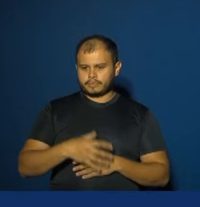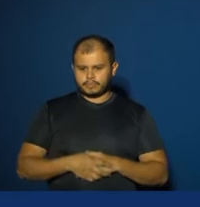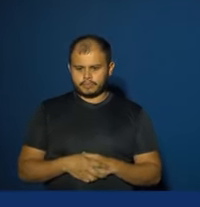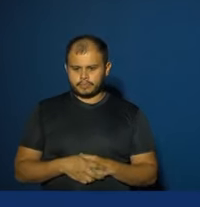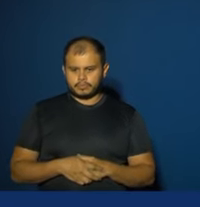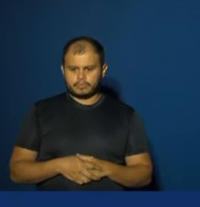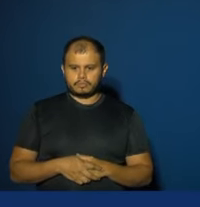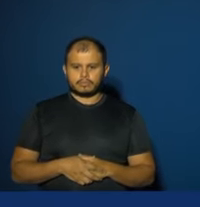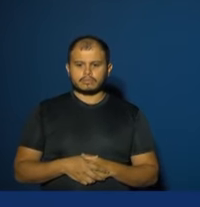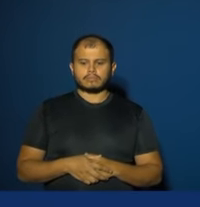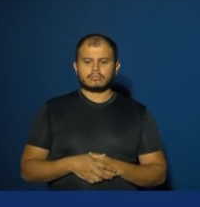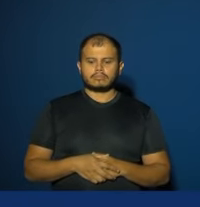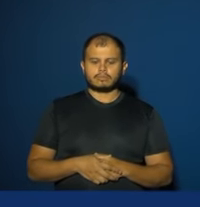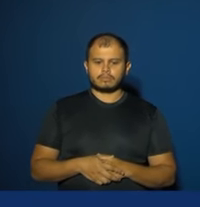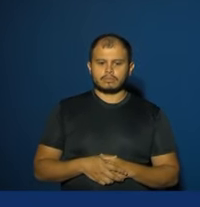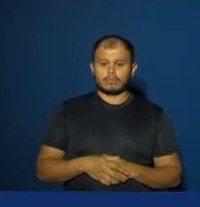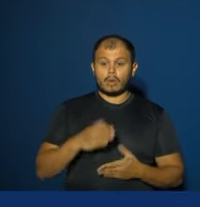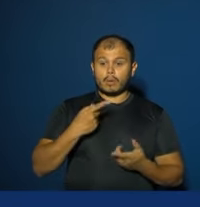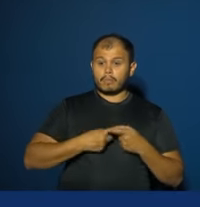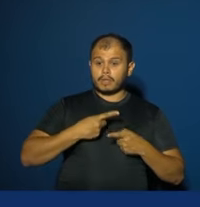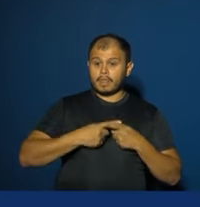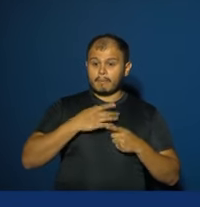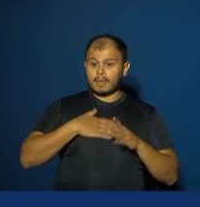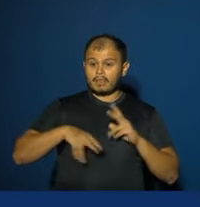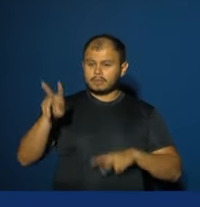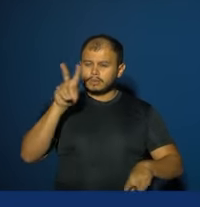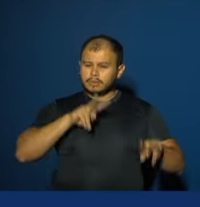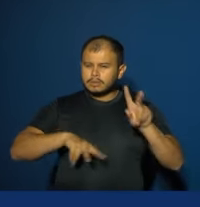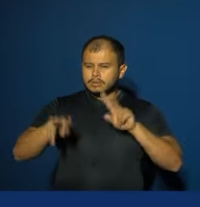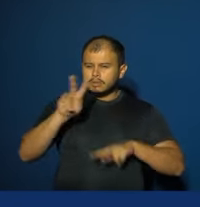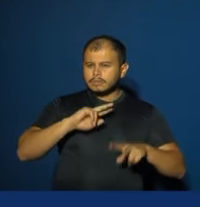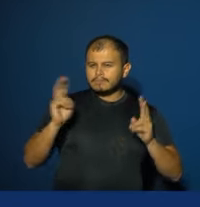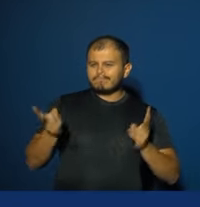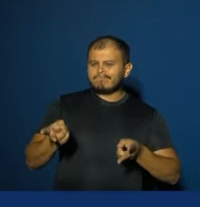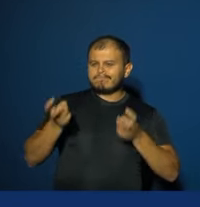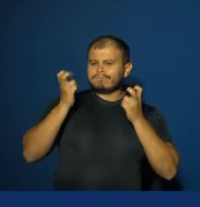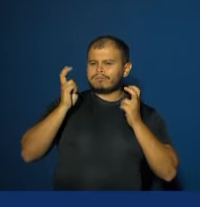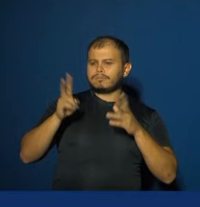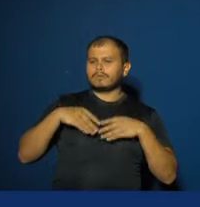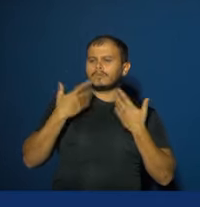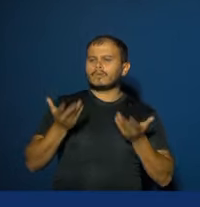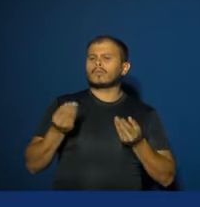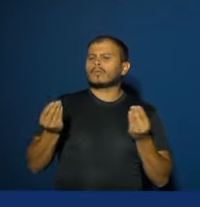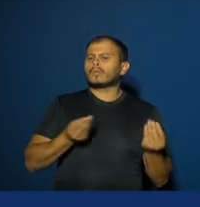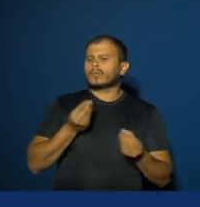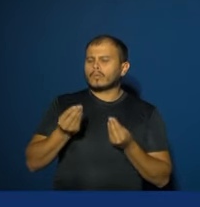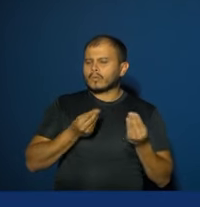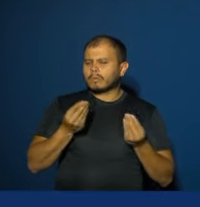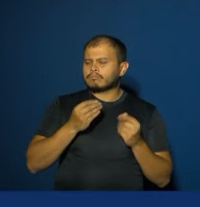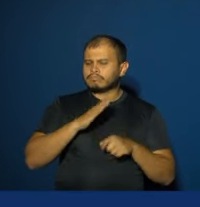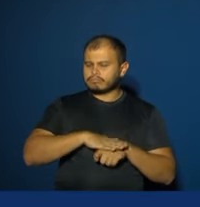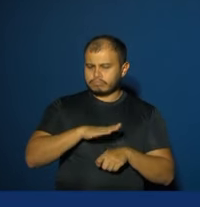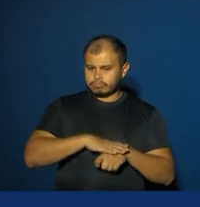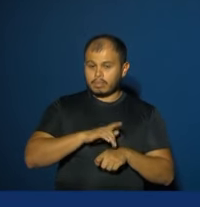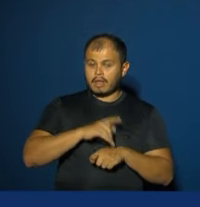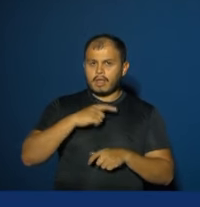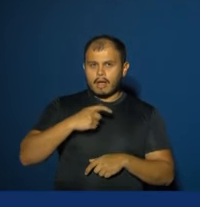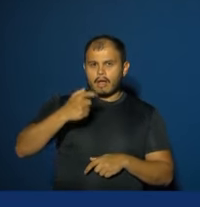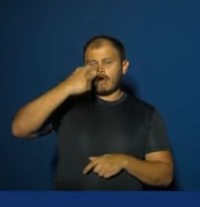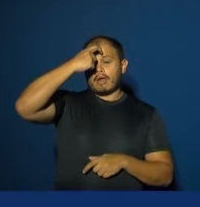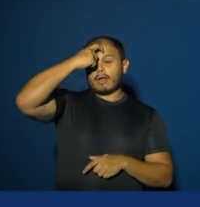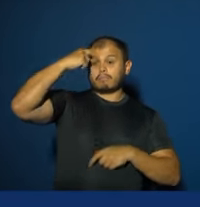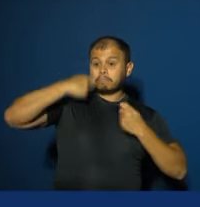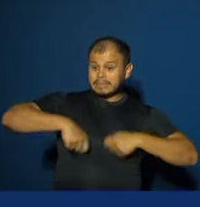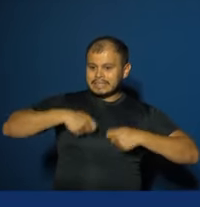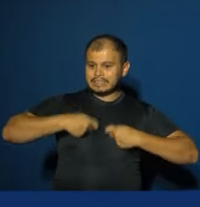que né Foi na minha visão a grande contribuição do do novo Marco Foi a conscientização de que era necessário